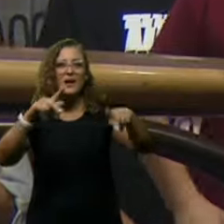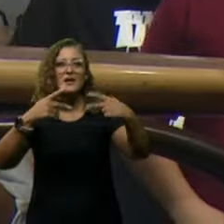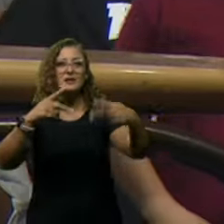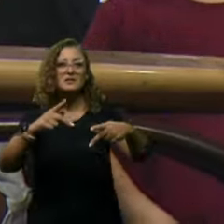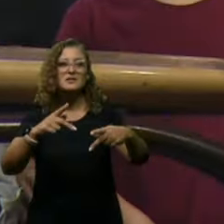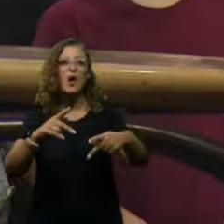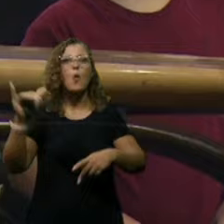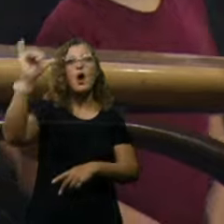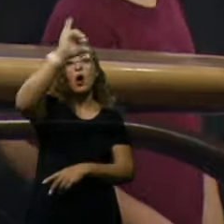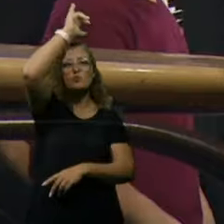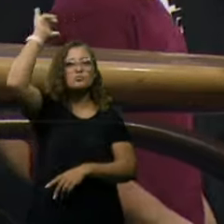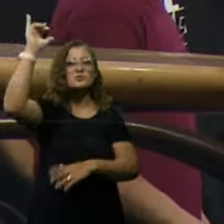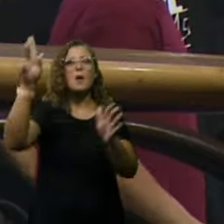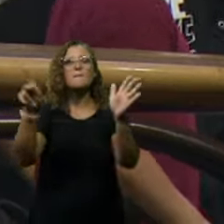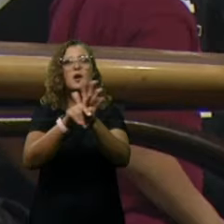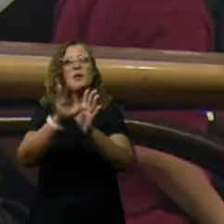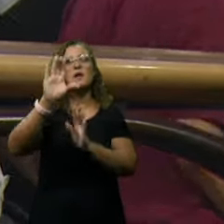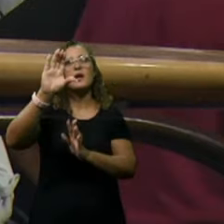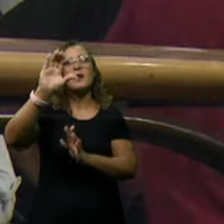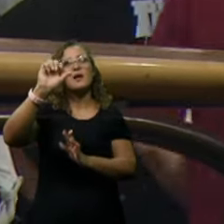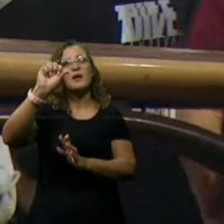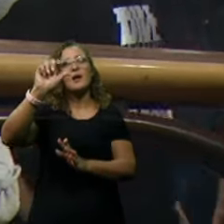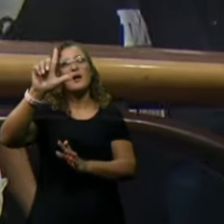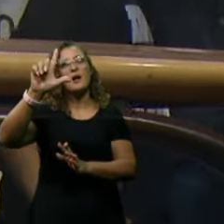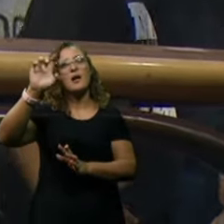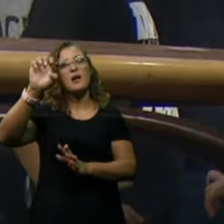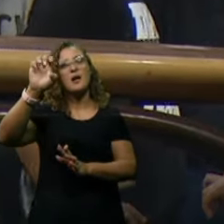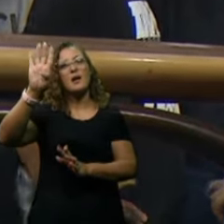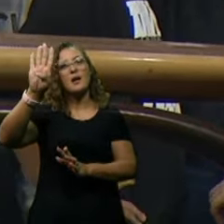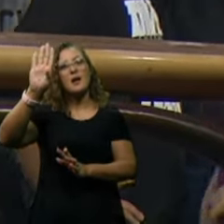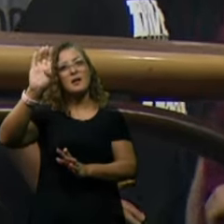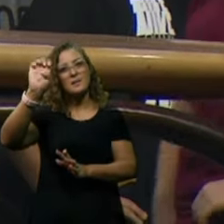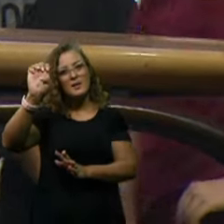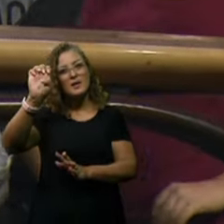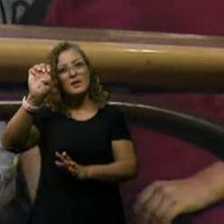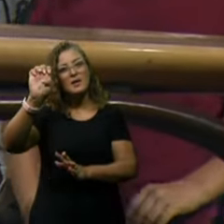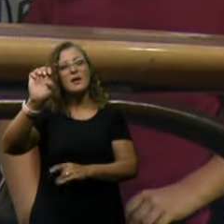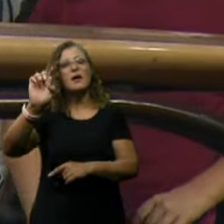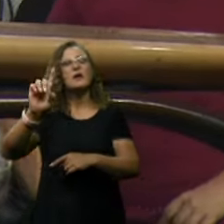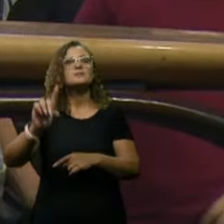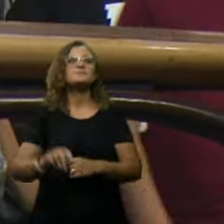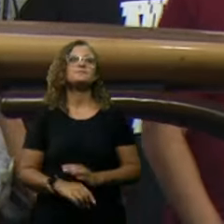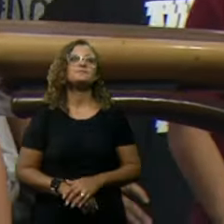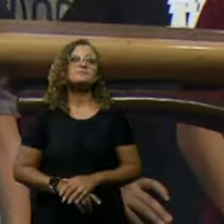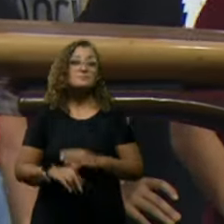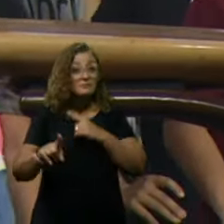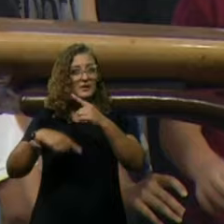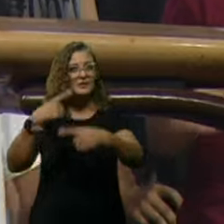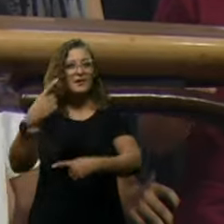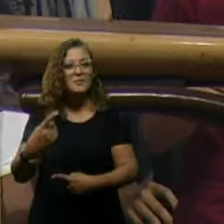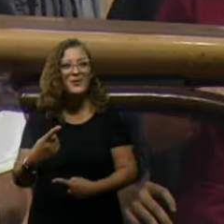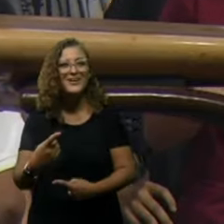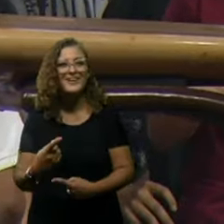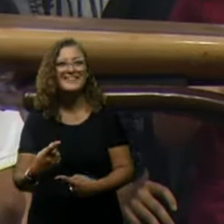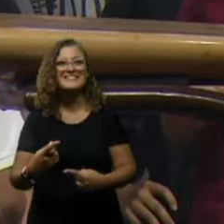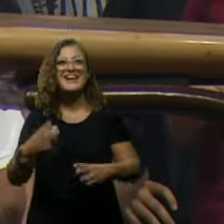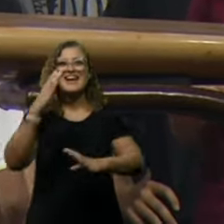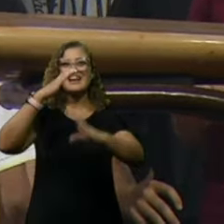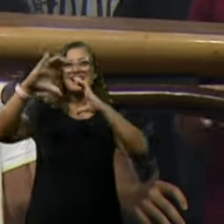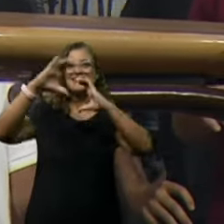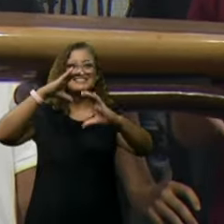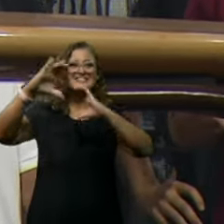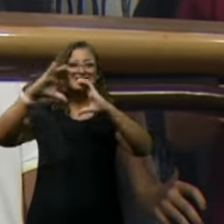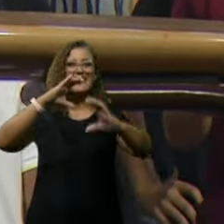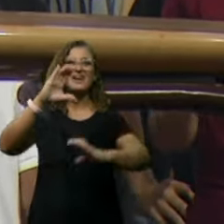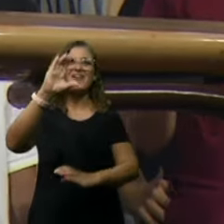renovem e continue na guerra aí cantaram Oi Katiane aqui para que tô